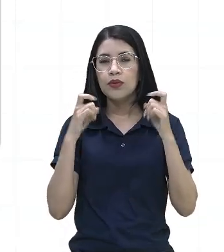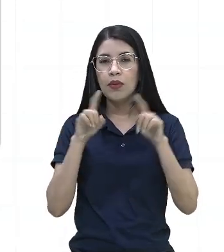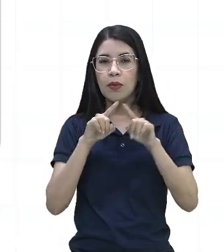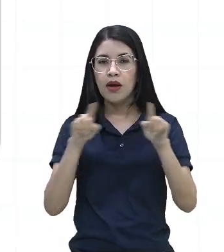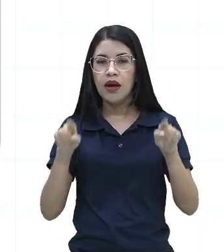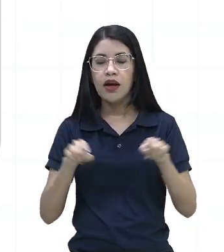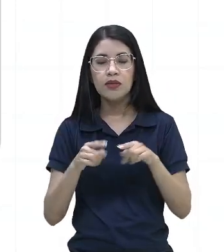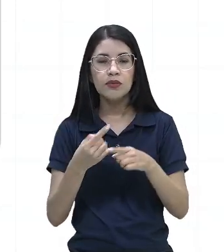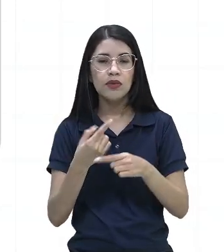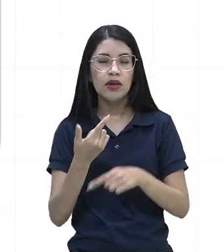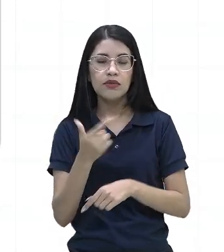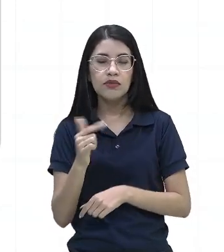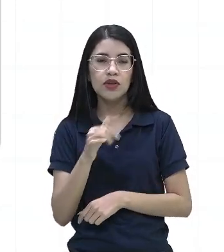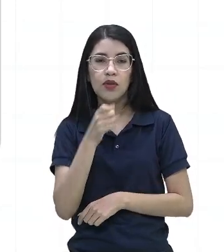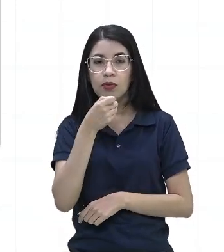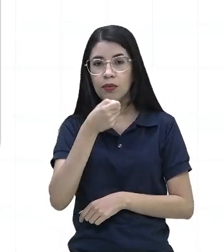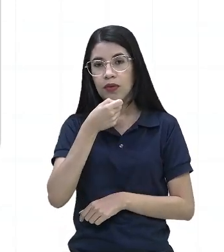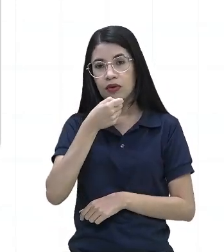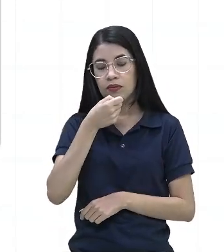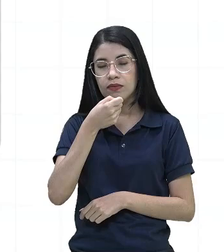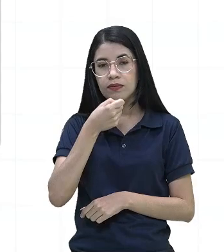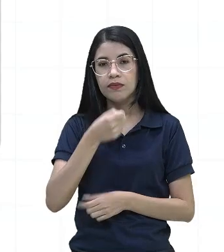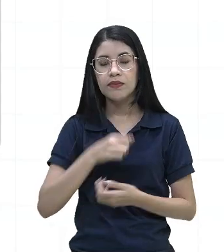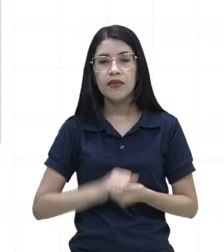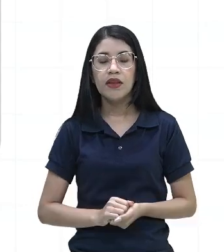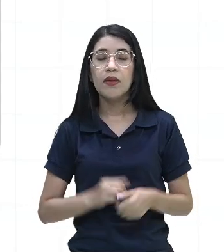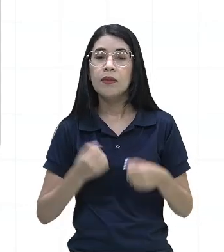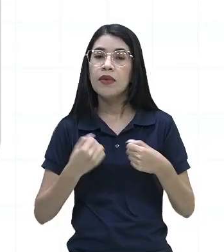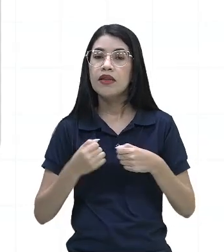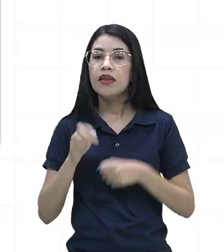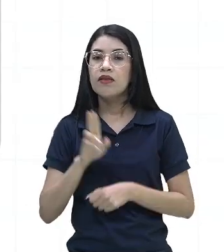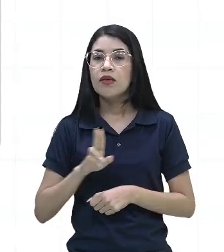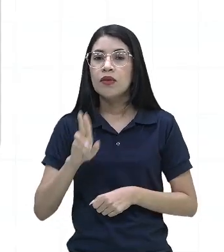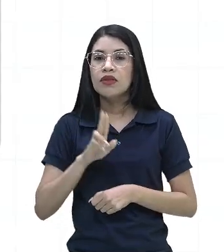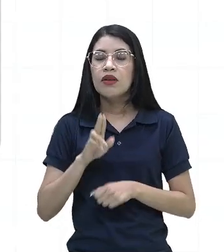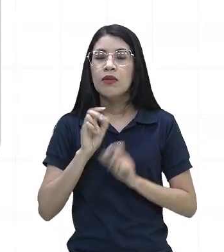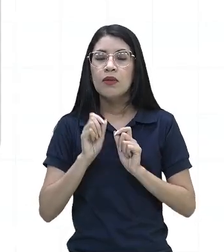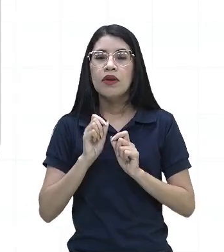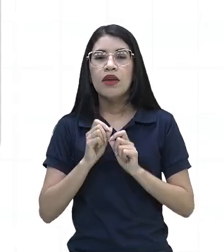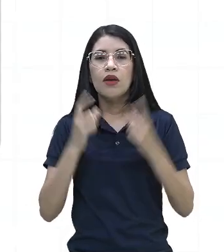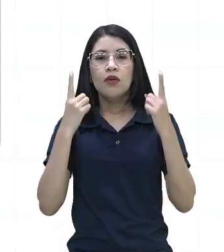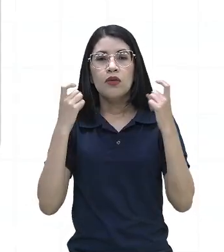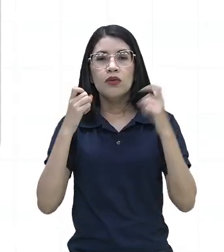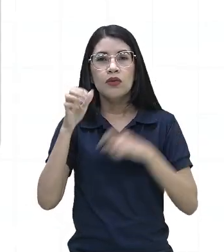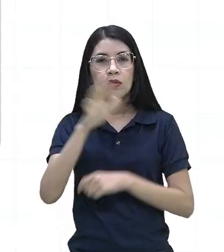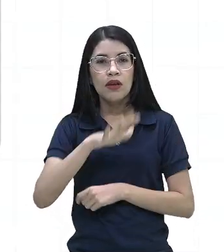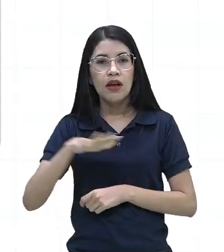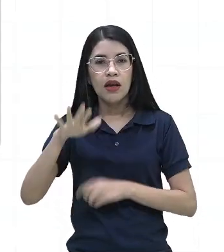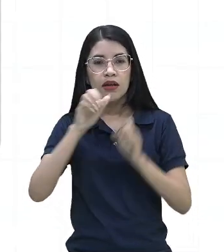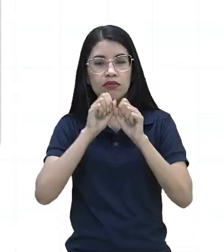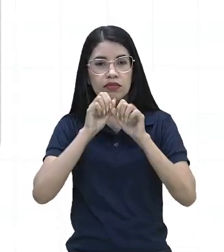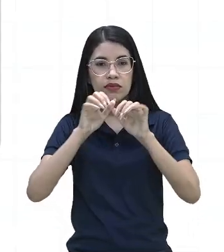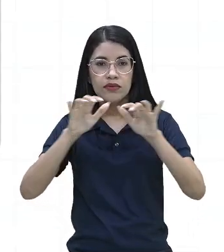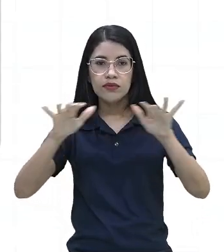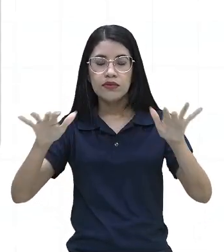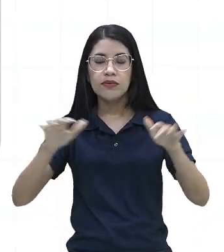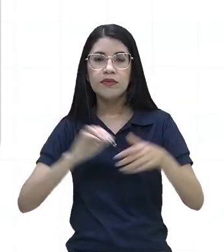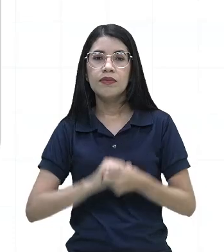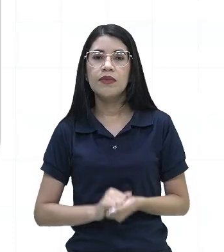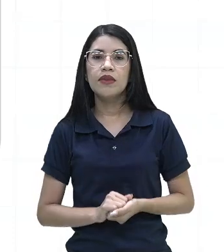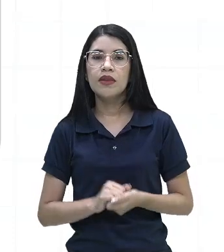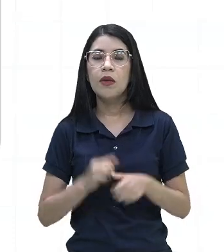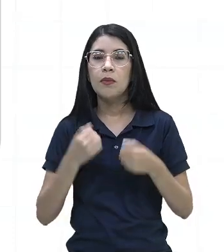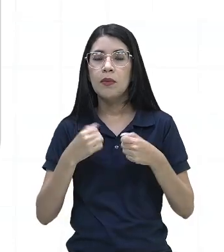o microfone. Então, teria que usar acústica natural. Então, ele ficava contra o vento,